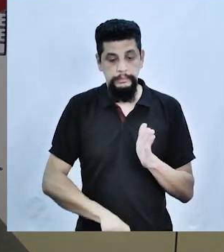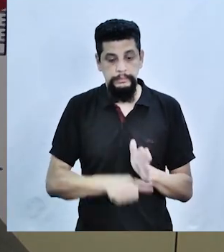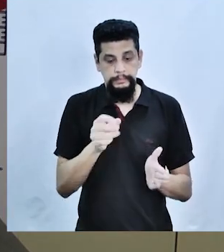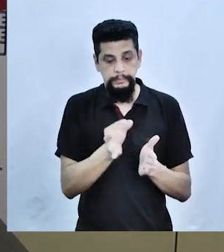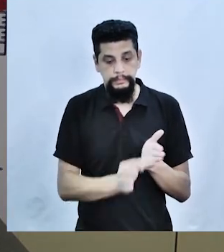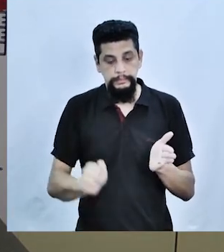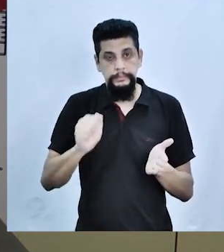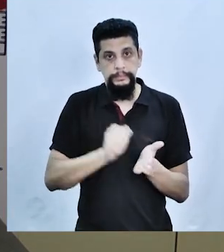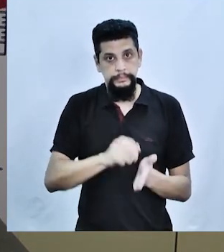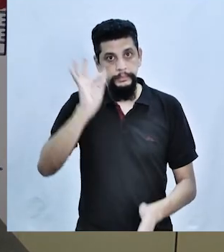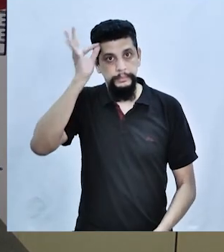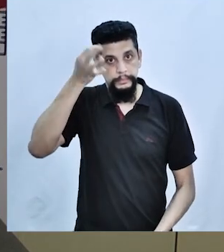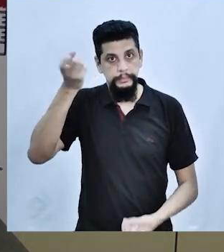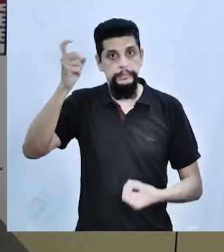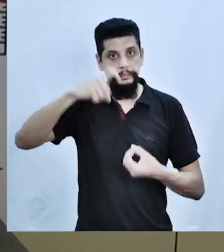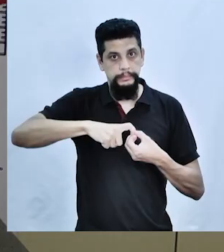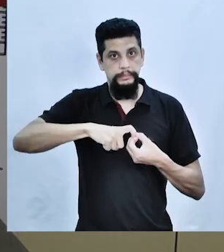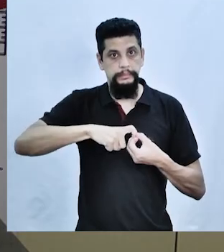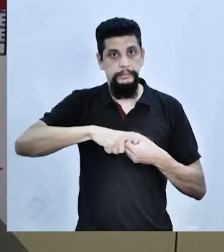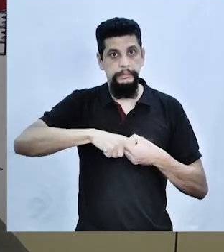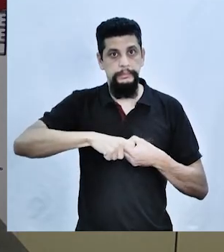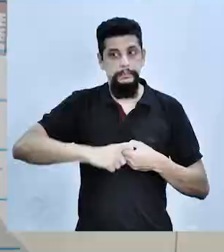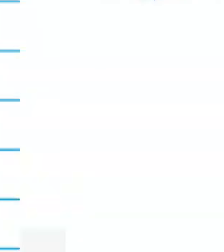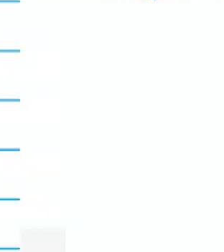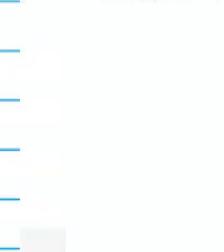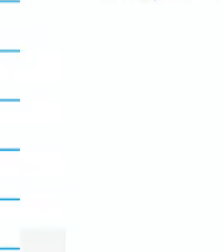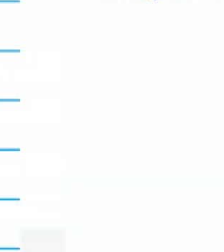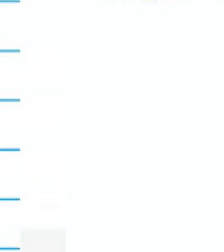primeira atividade que nós logo voltamos aqui.